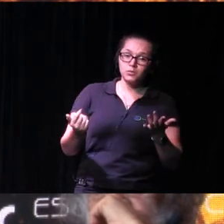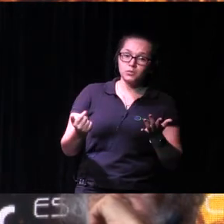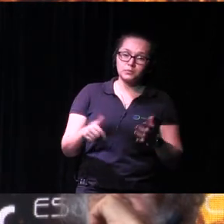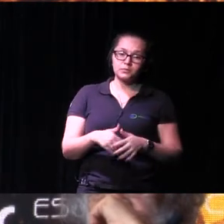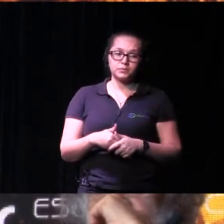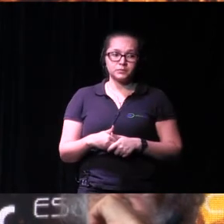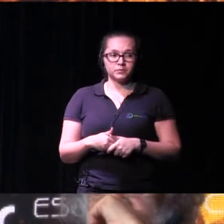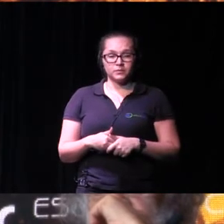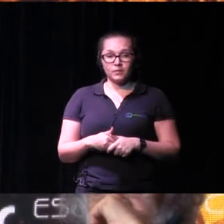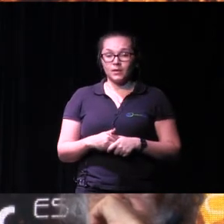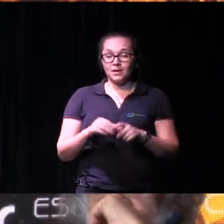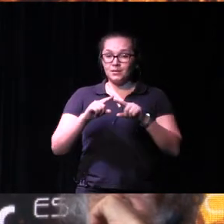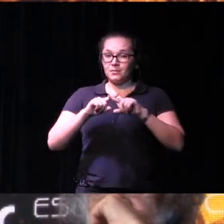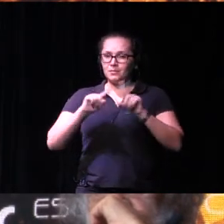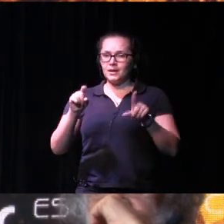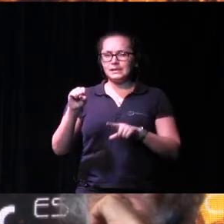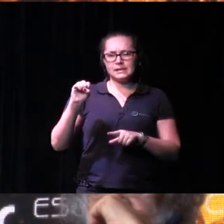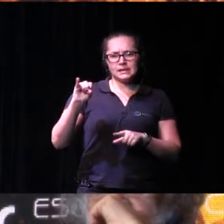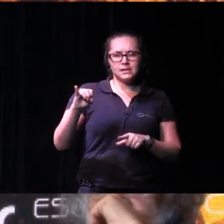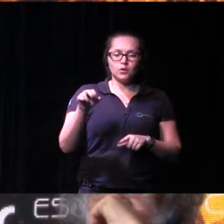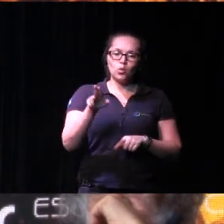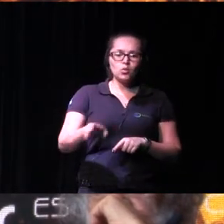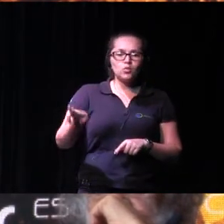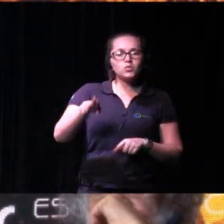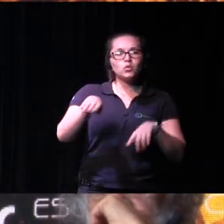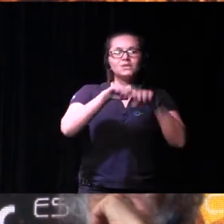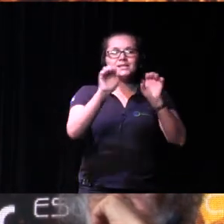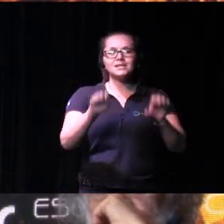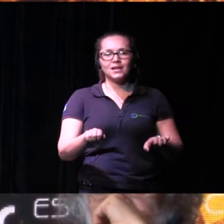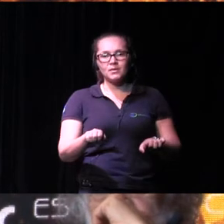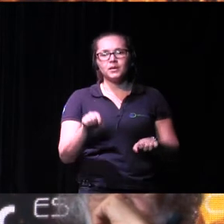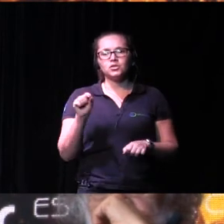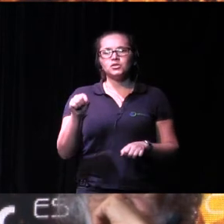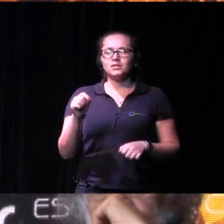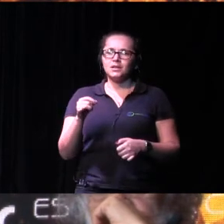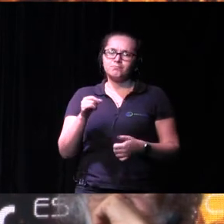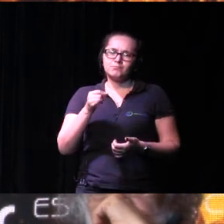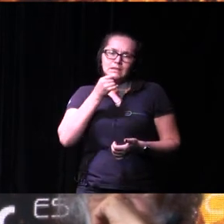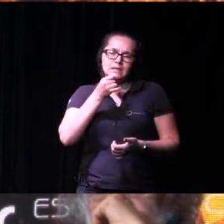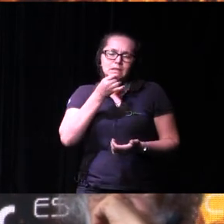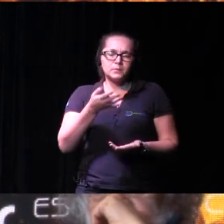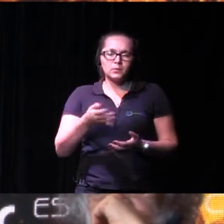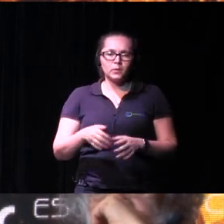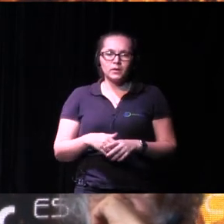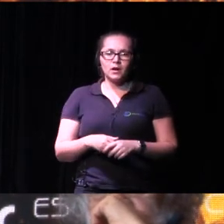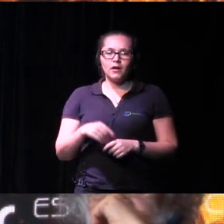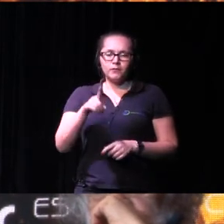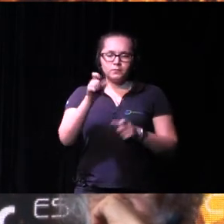mas se usou um sistema de aspiracional. Vou explicar.